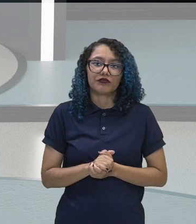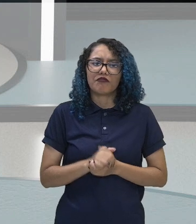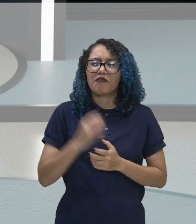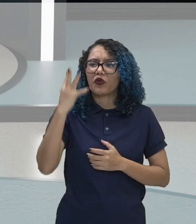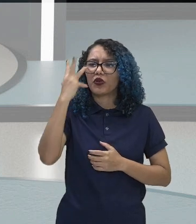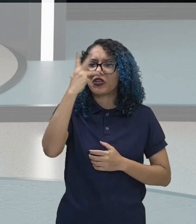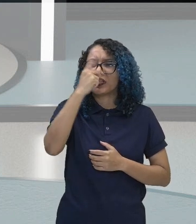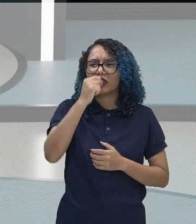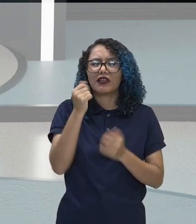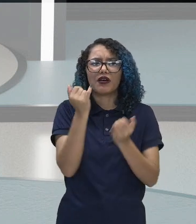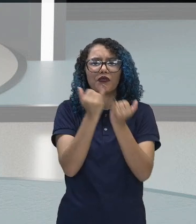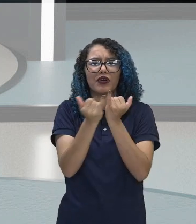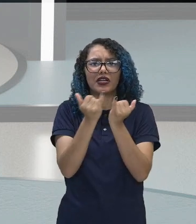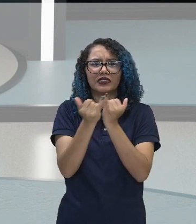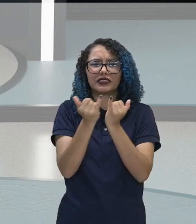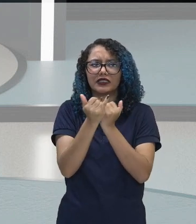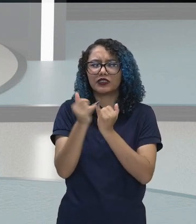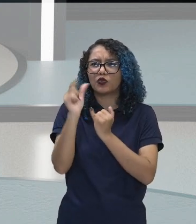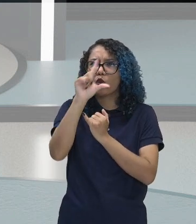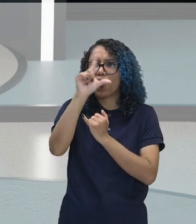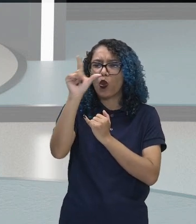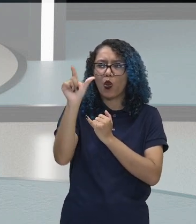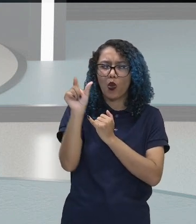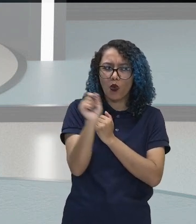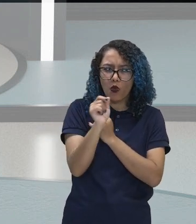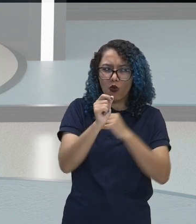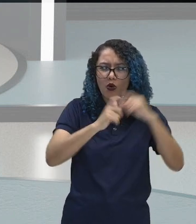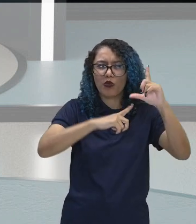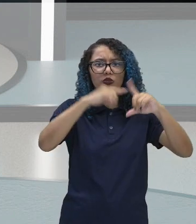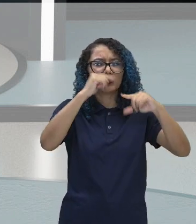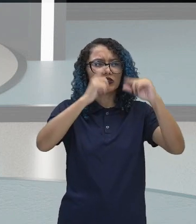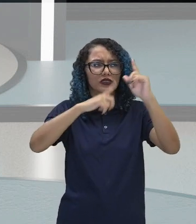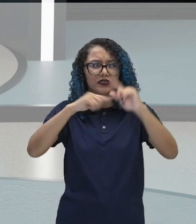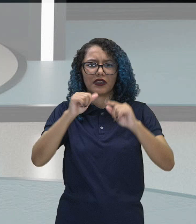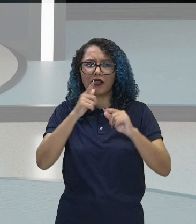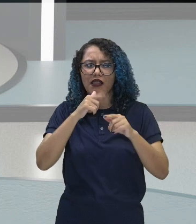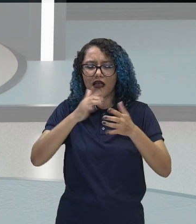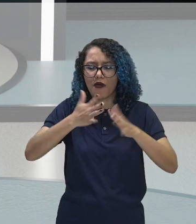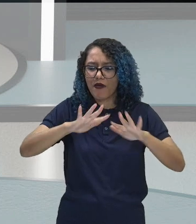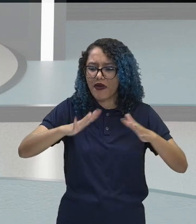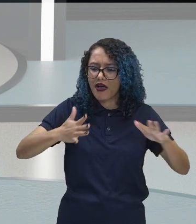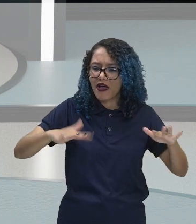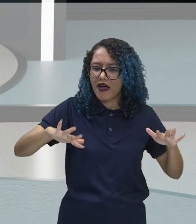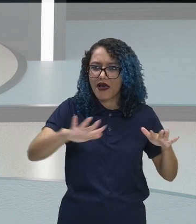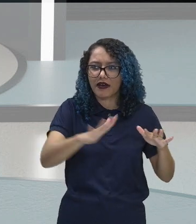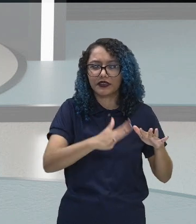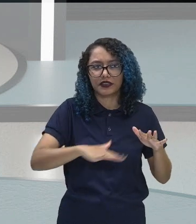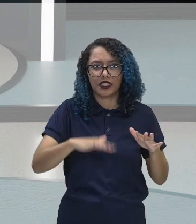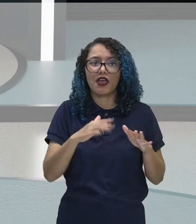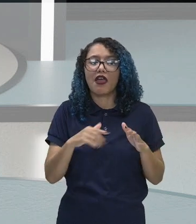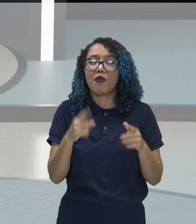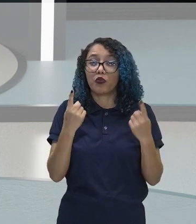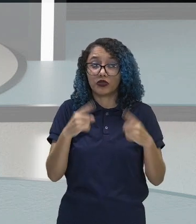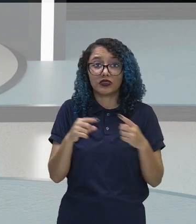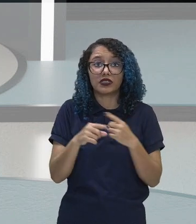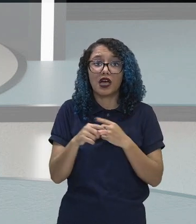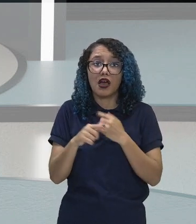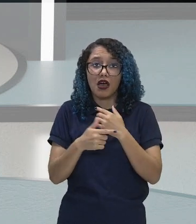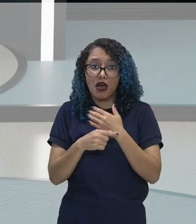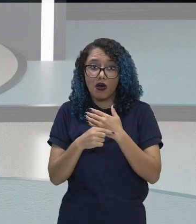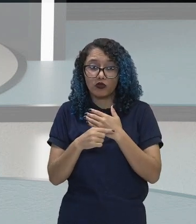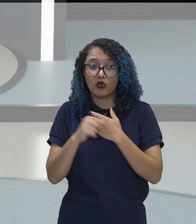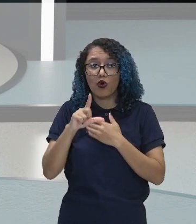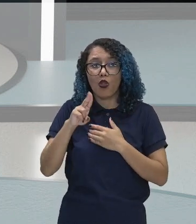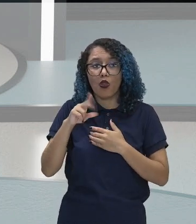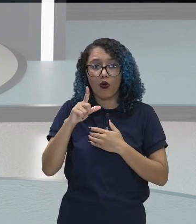lua, estrela do oriente nesses mares do sul. É a música de Lulu Santos. Clareia azul no